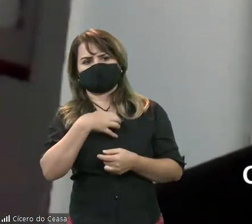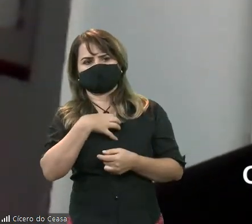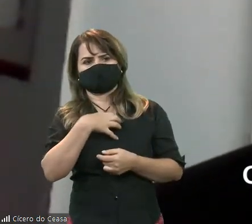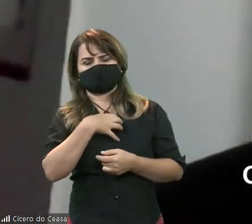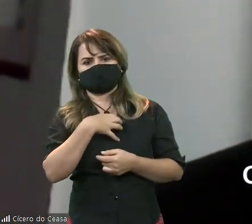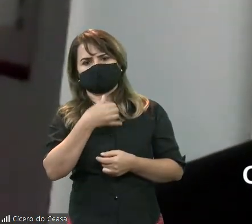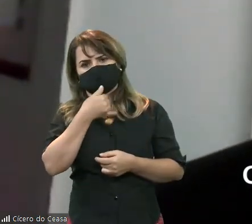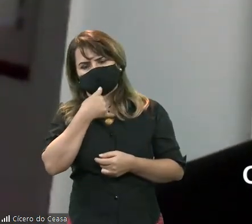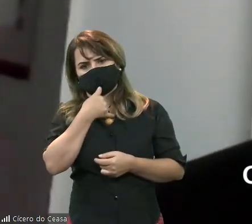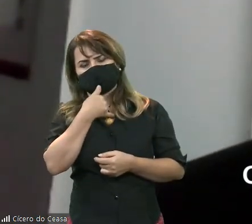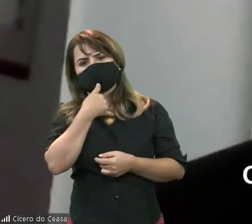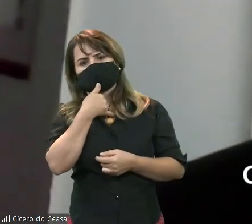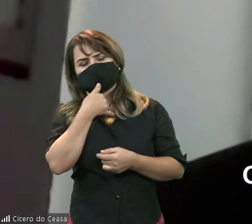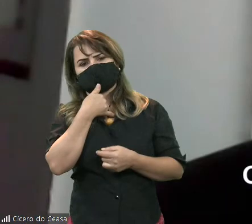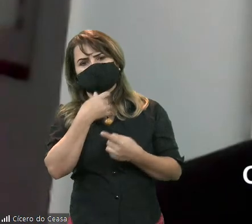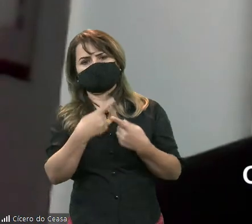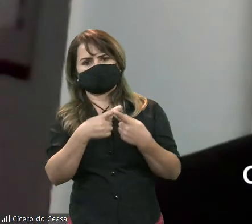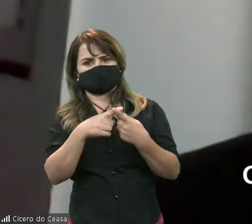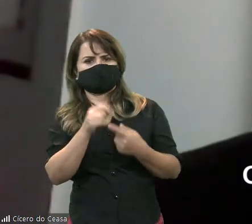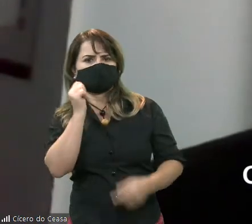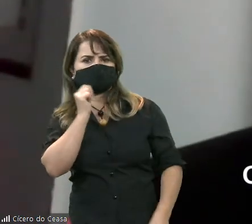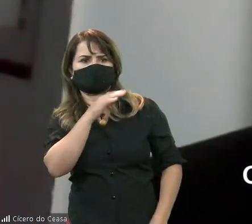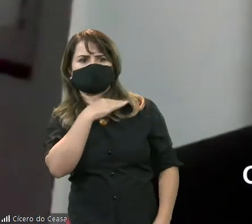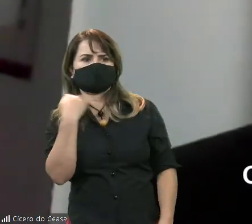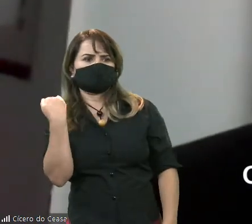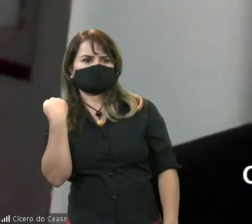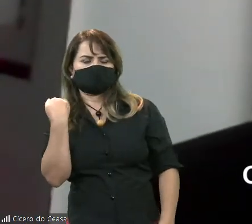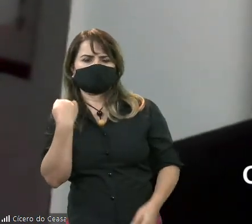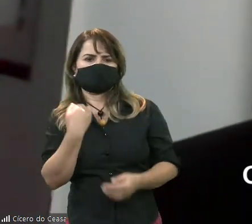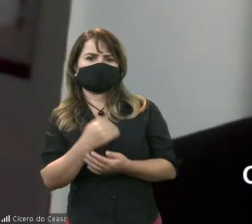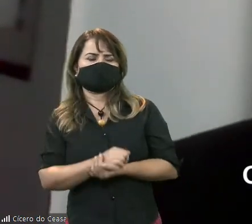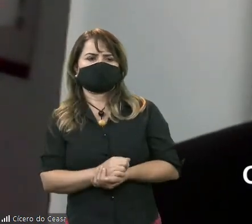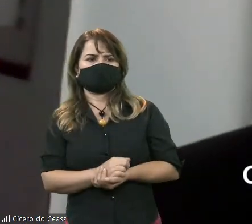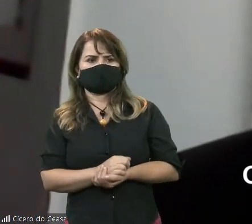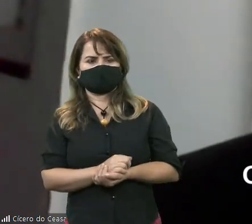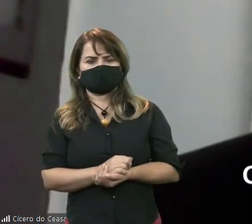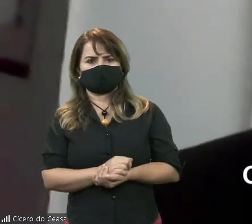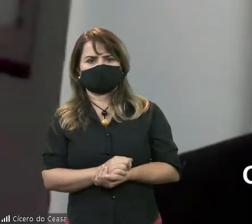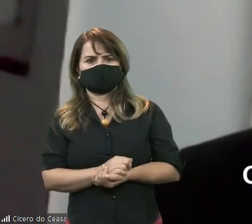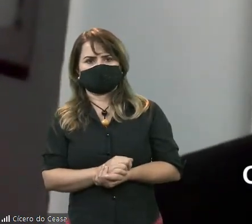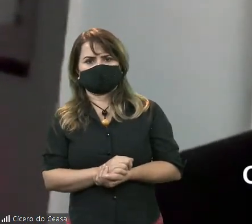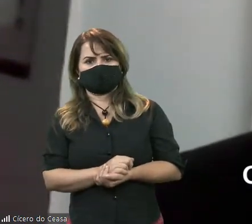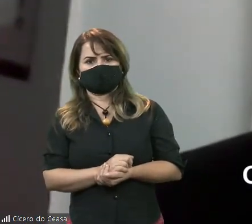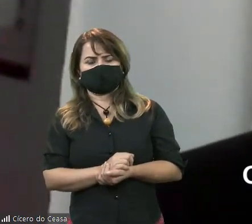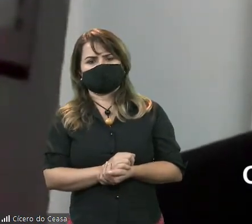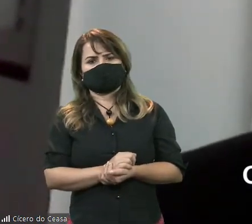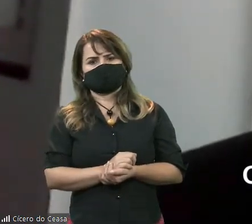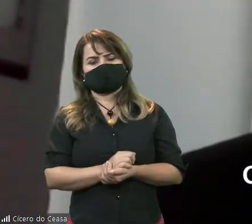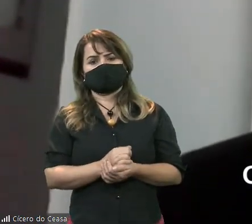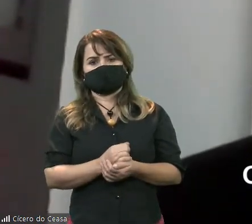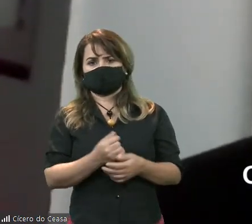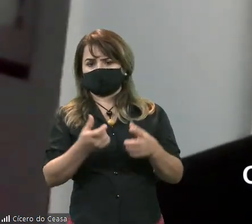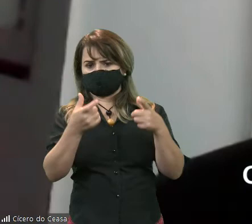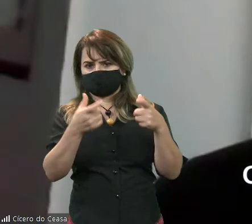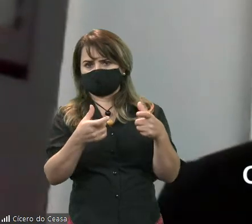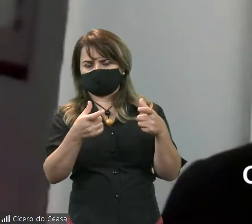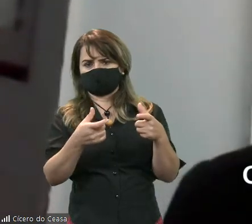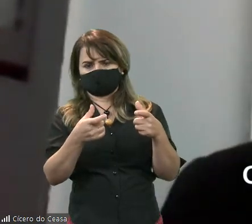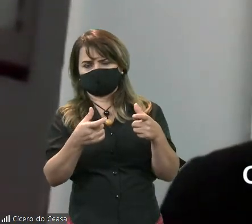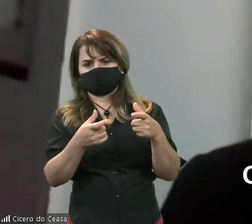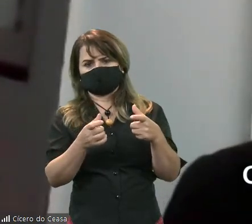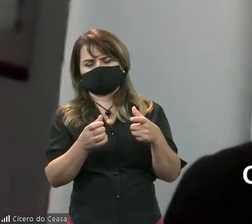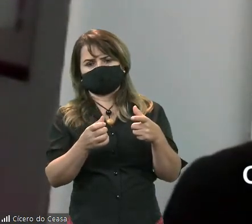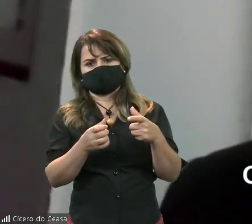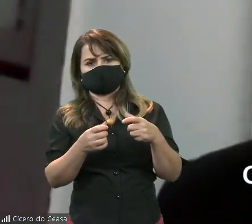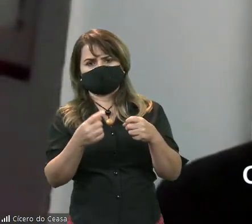perda e pela passagem da sua morte num momento tão trágico que ocorreu na